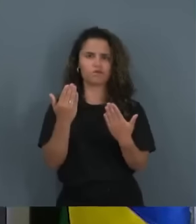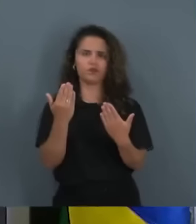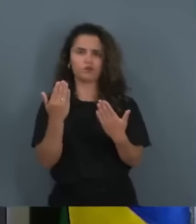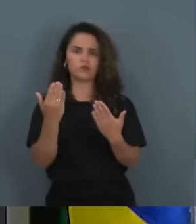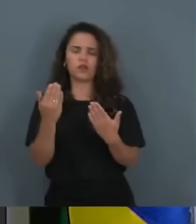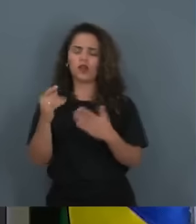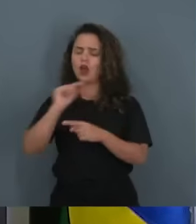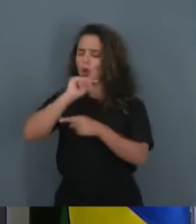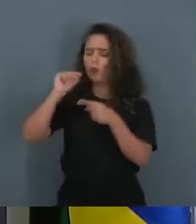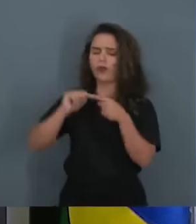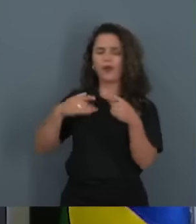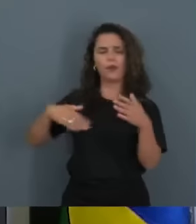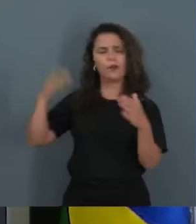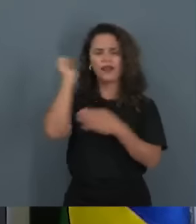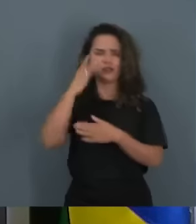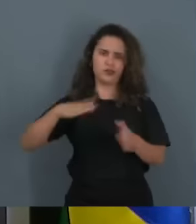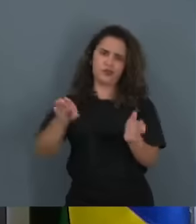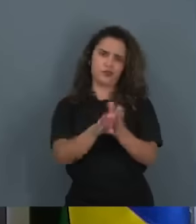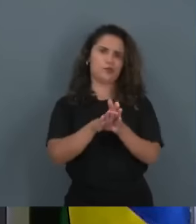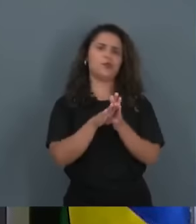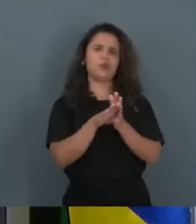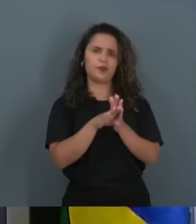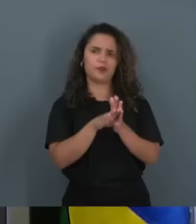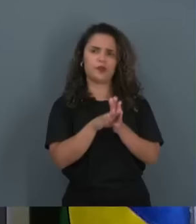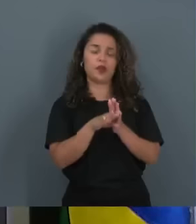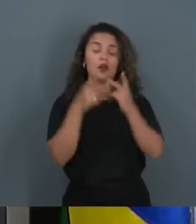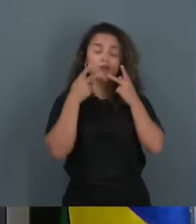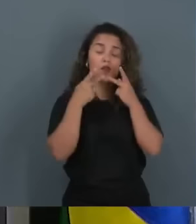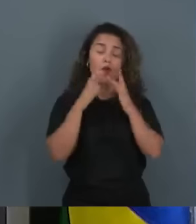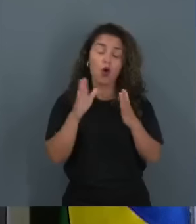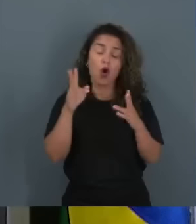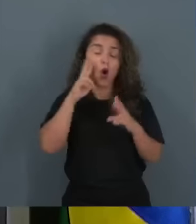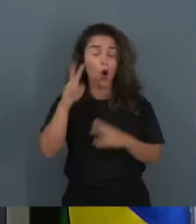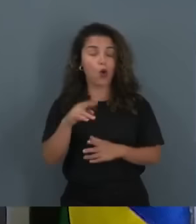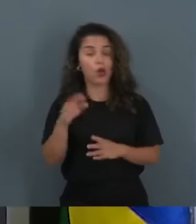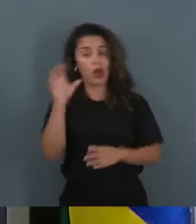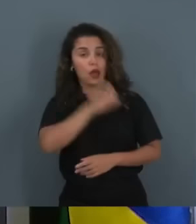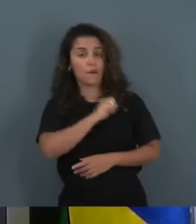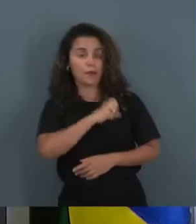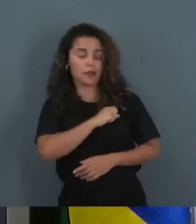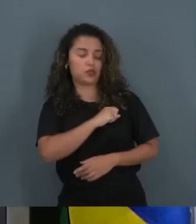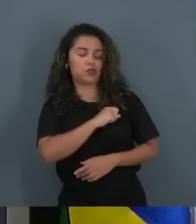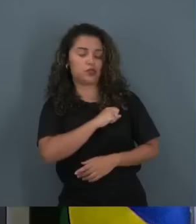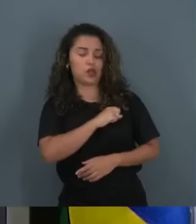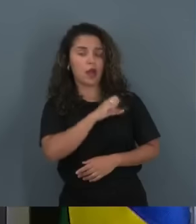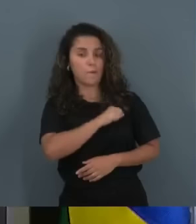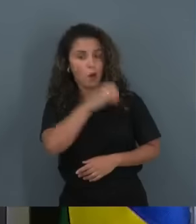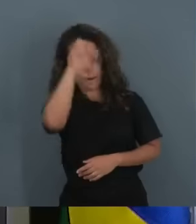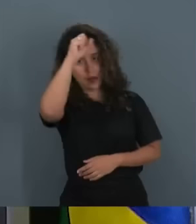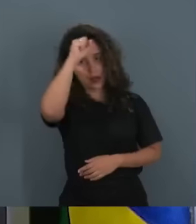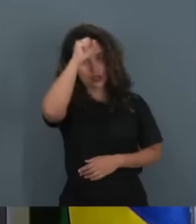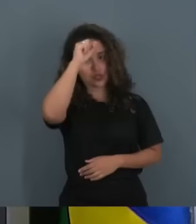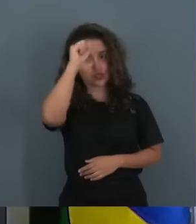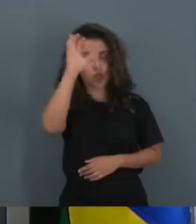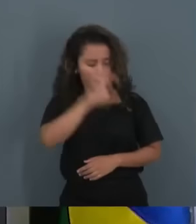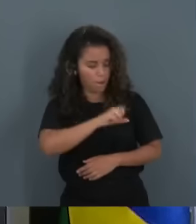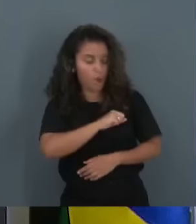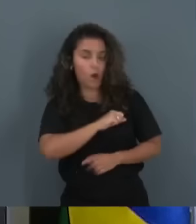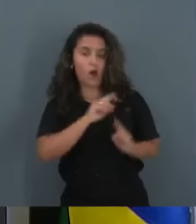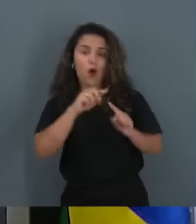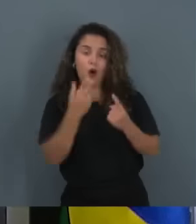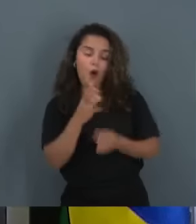que ponto o Brasil chegou. Mas eu disse, olha, ou a gente aprende por amor ou aprende pela dor. Isso vai tornar a gente mais